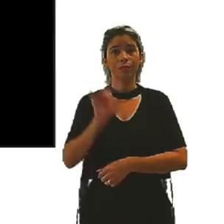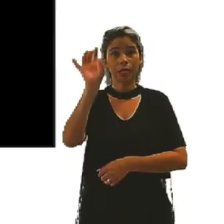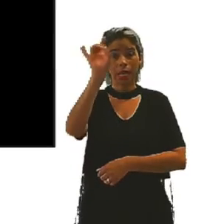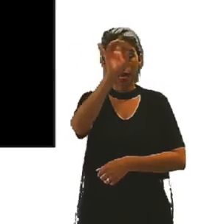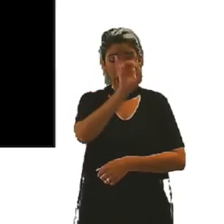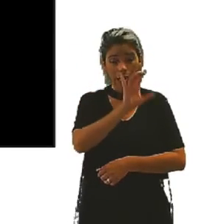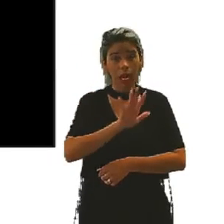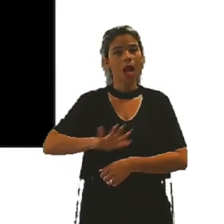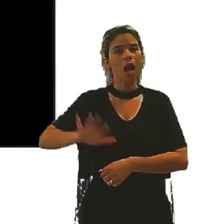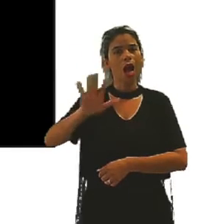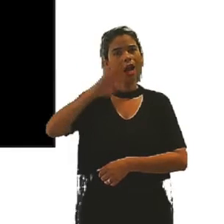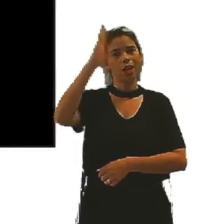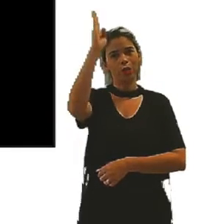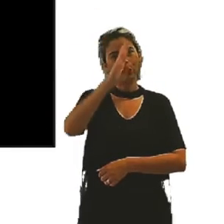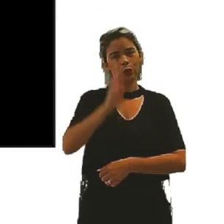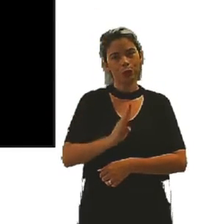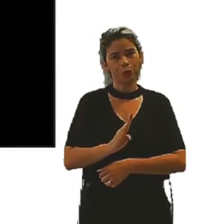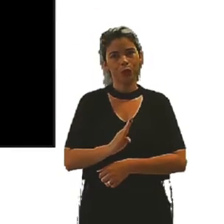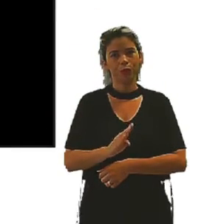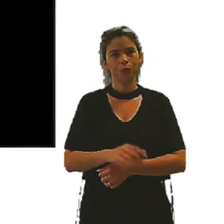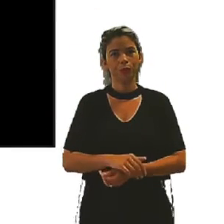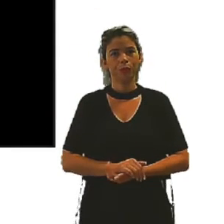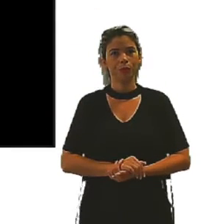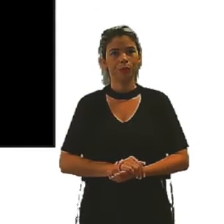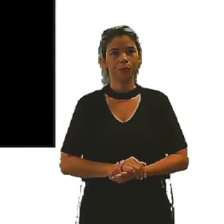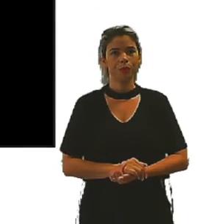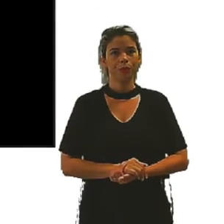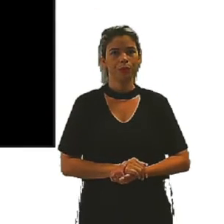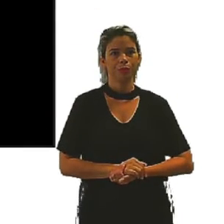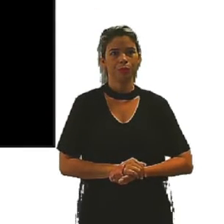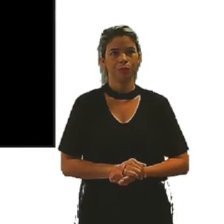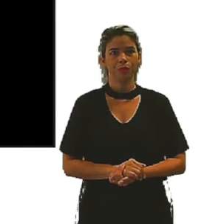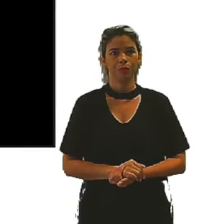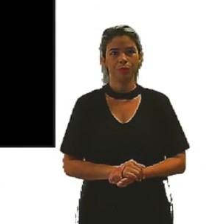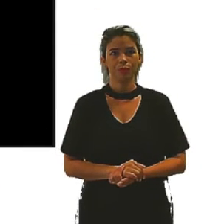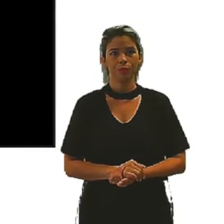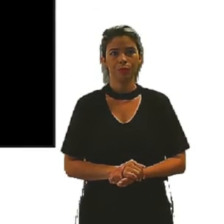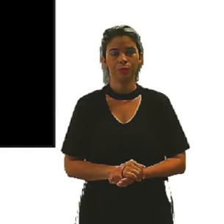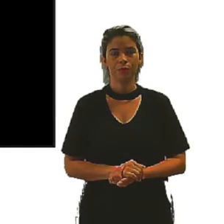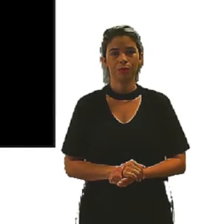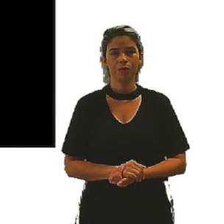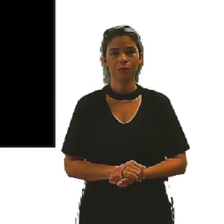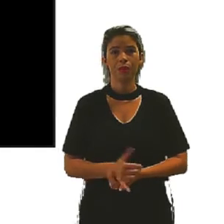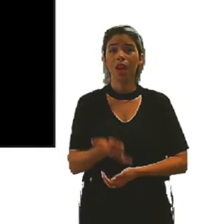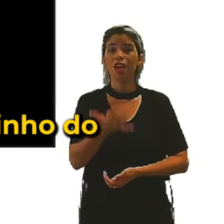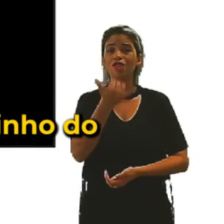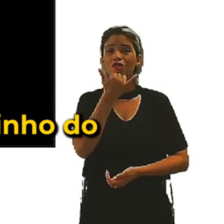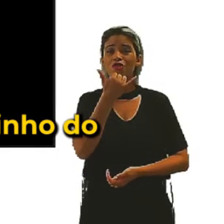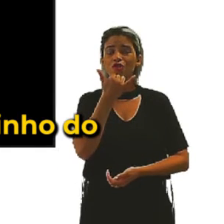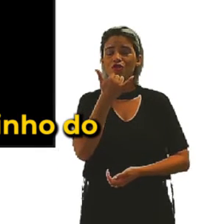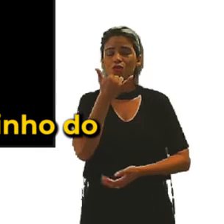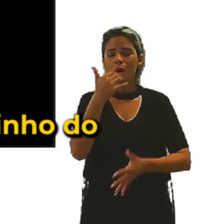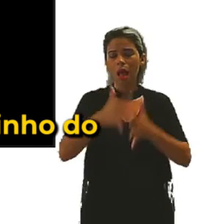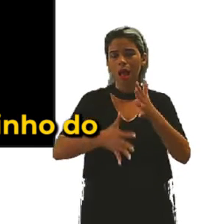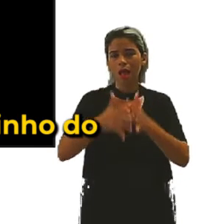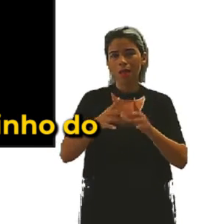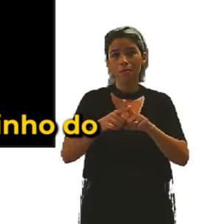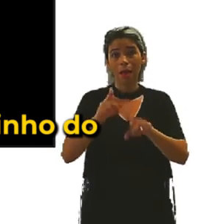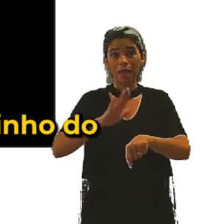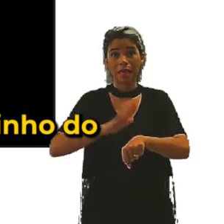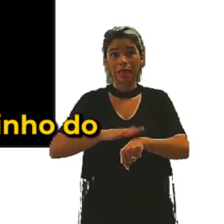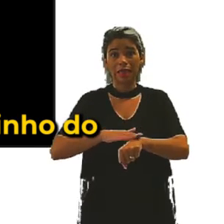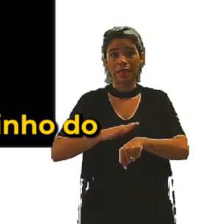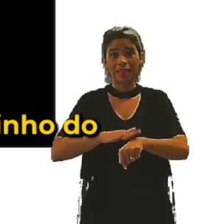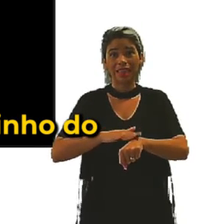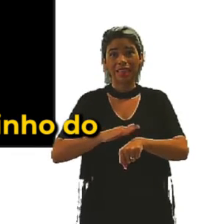Importante também, eu gostaria de ir finalizando a minha fala. Um minutinho? Pois não. Desculpa, professora, interromper um pouquinho. Nós estamos com um pouquinho do